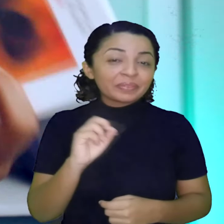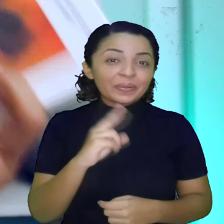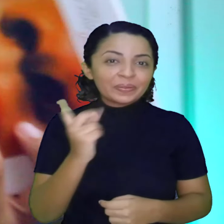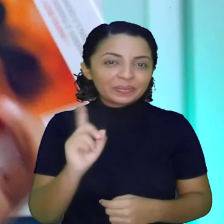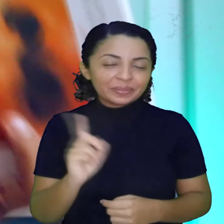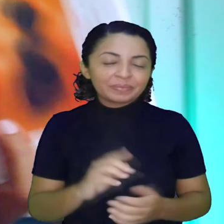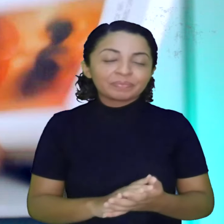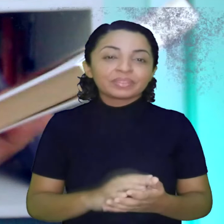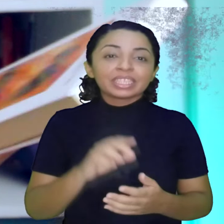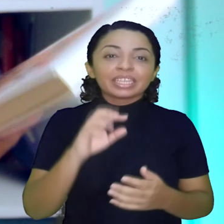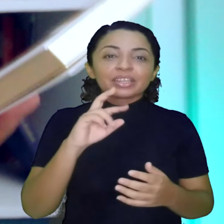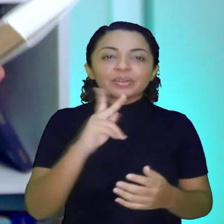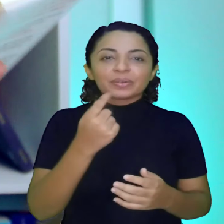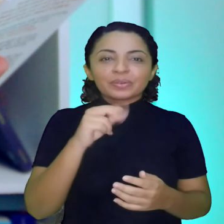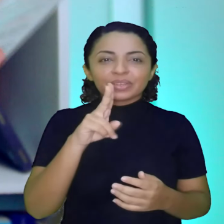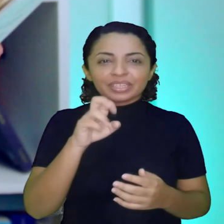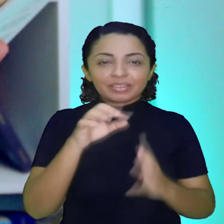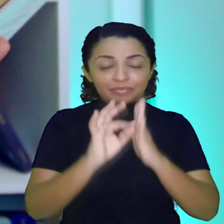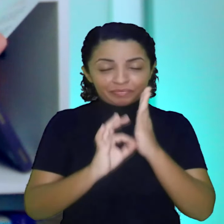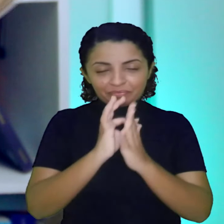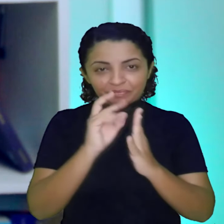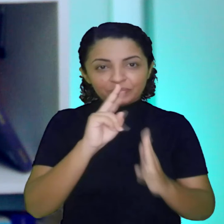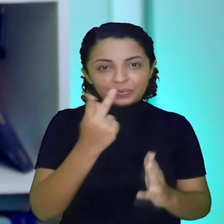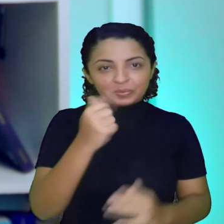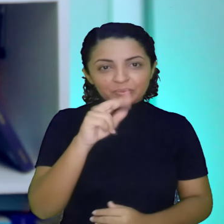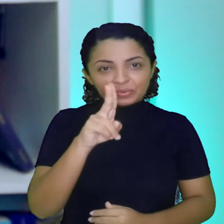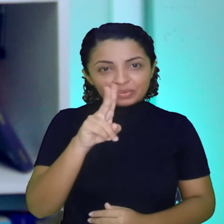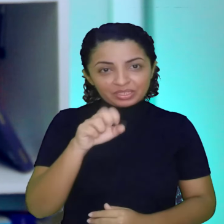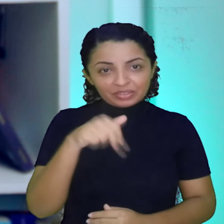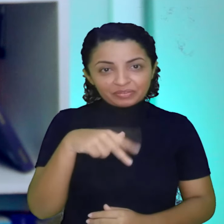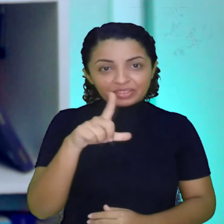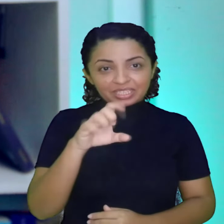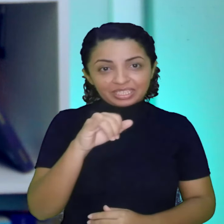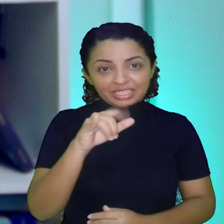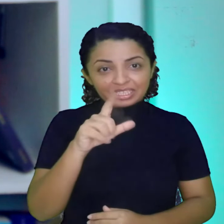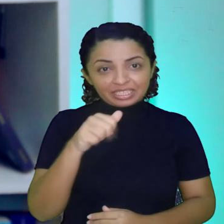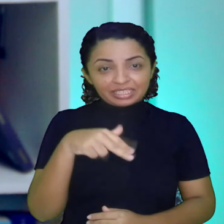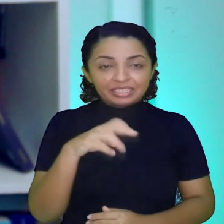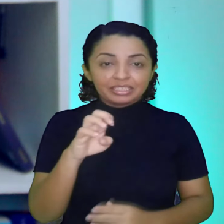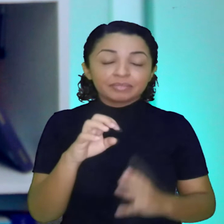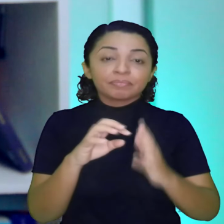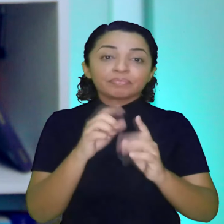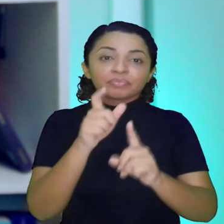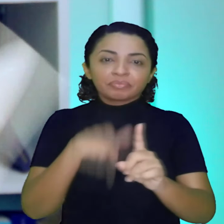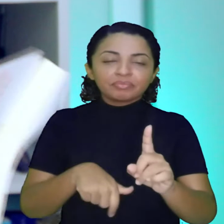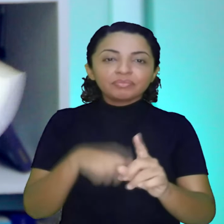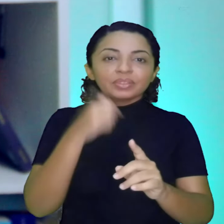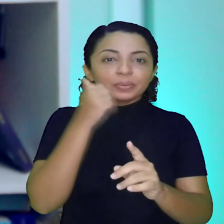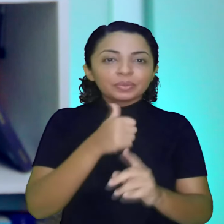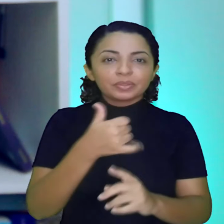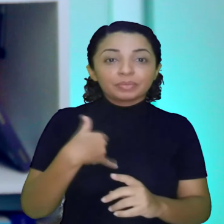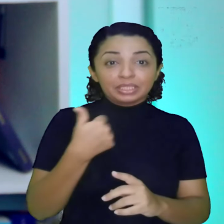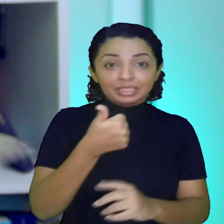estreia da Raven Leilani. Aqui nós temos a Ed, que é uma jovem de 23 anos, que